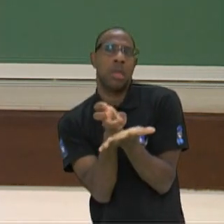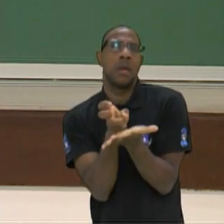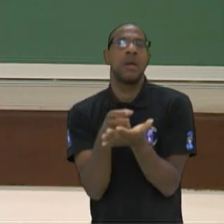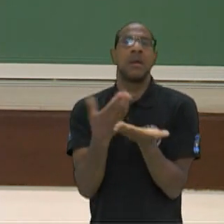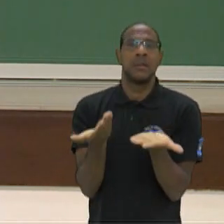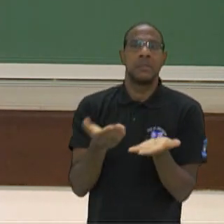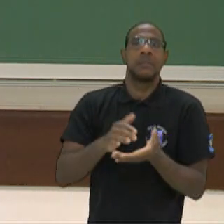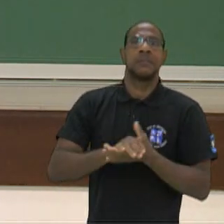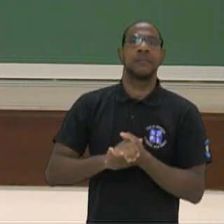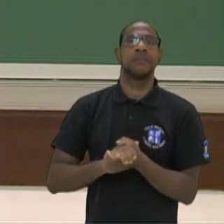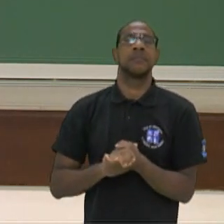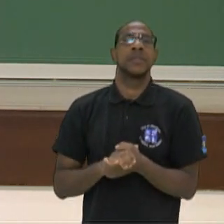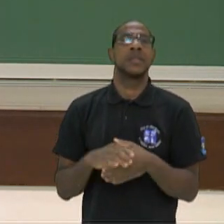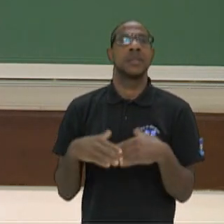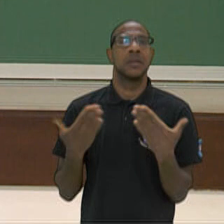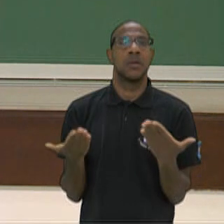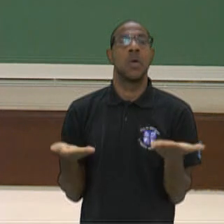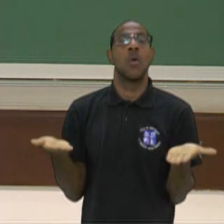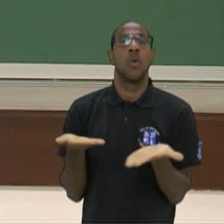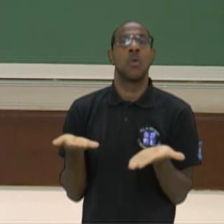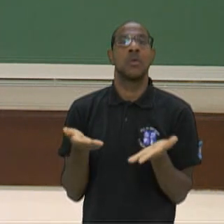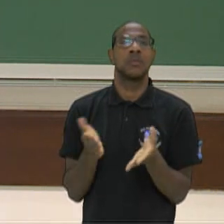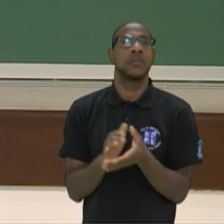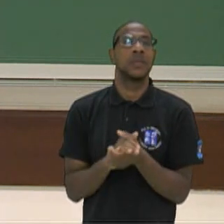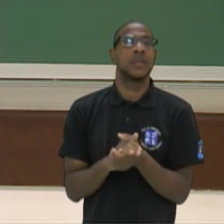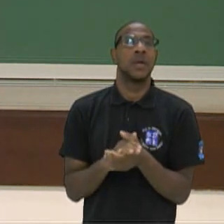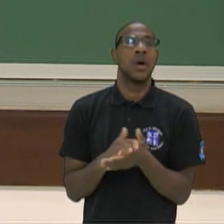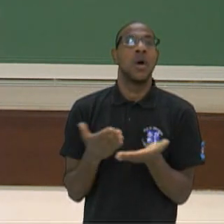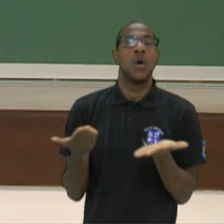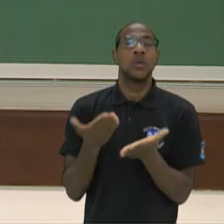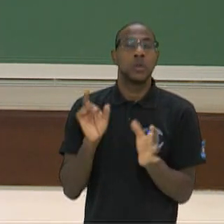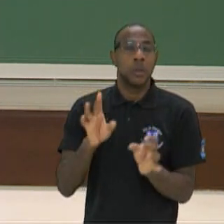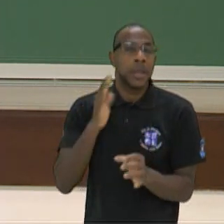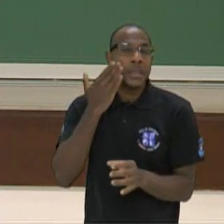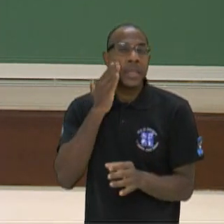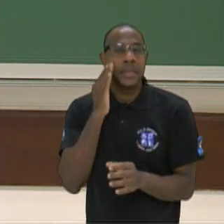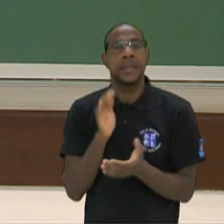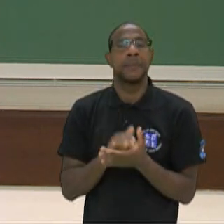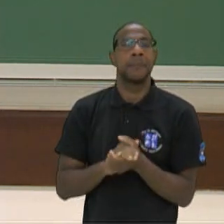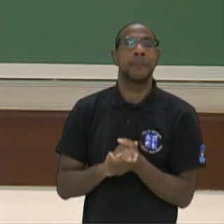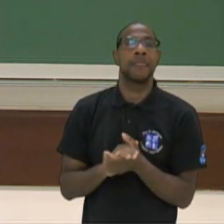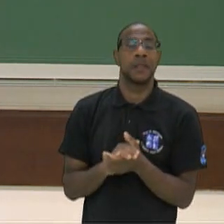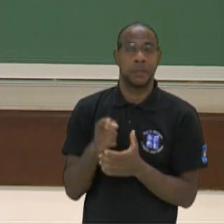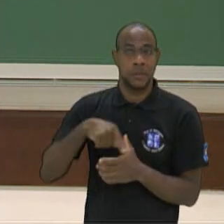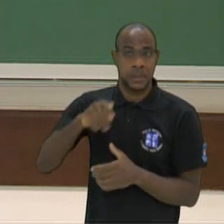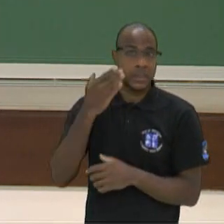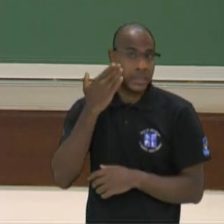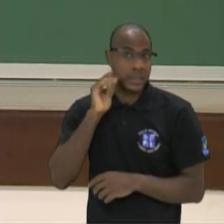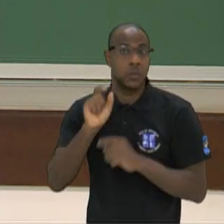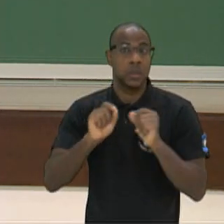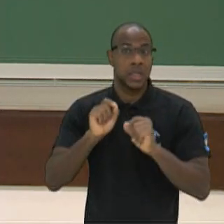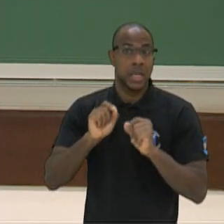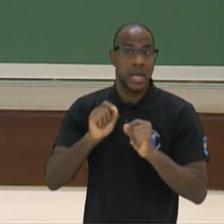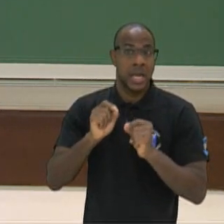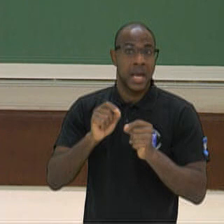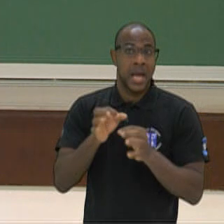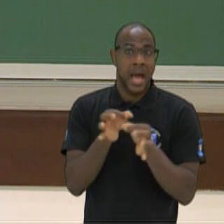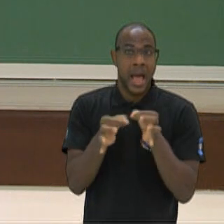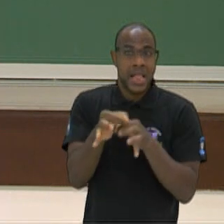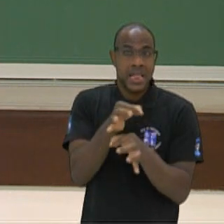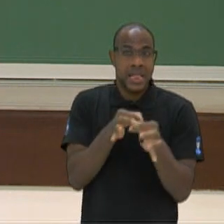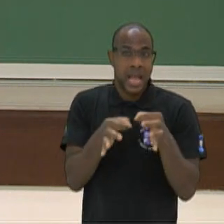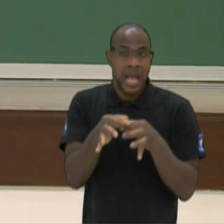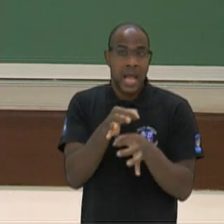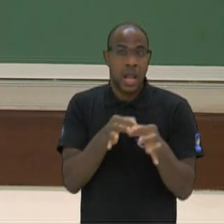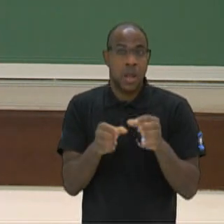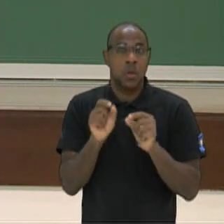aula de hoje, beleza? Só para a gente entender, essas células iniciais, elas são